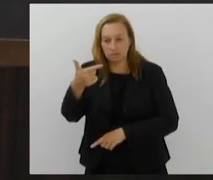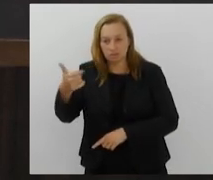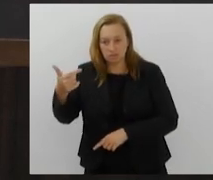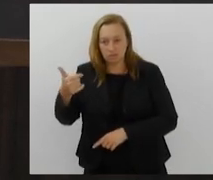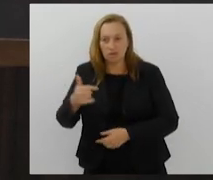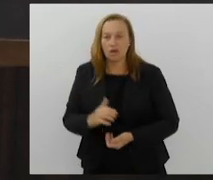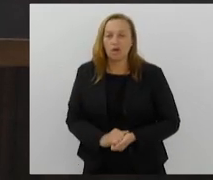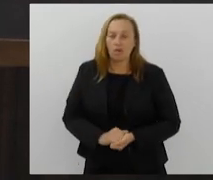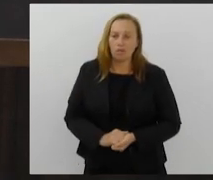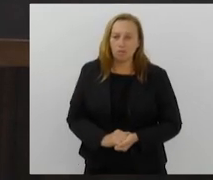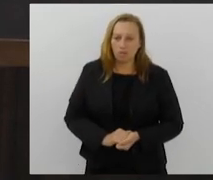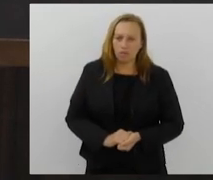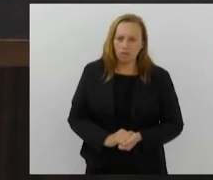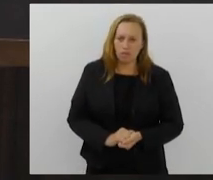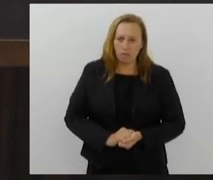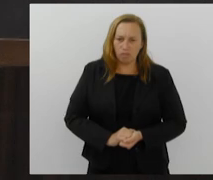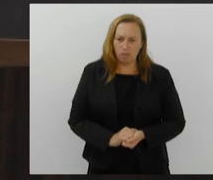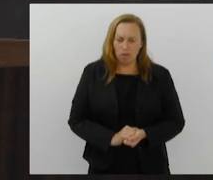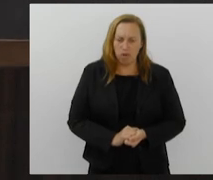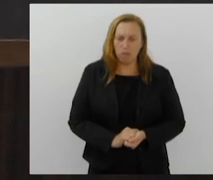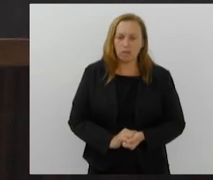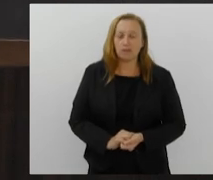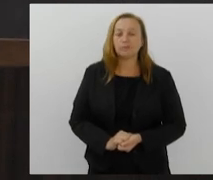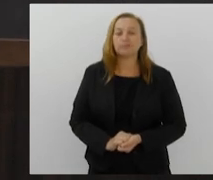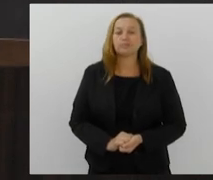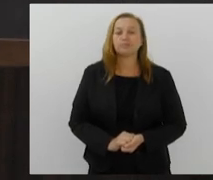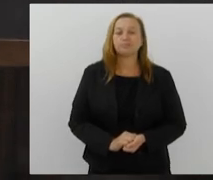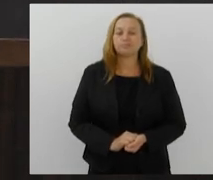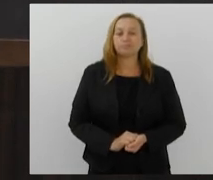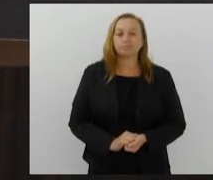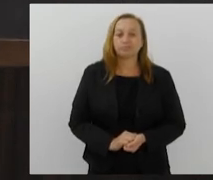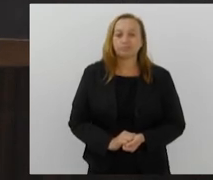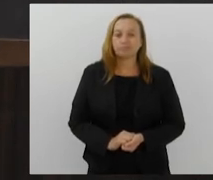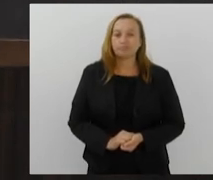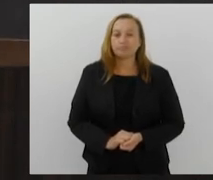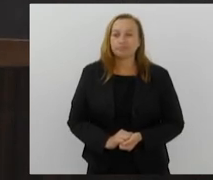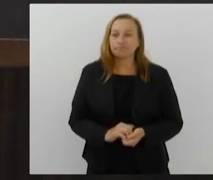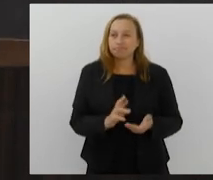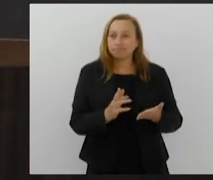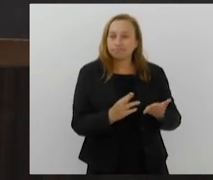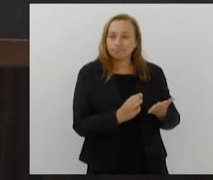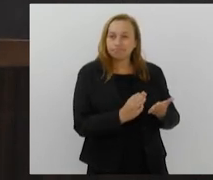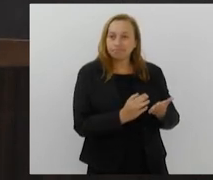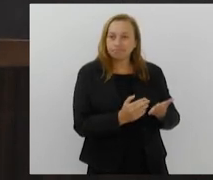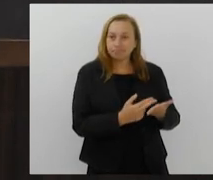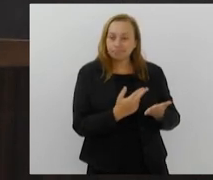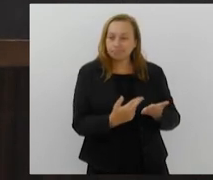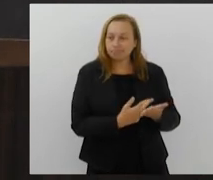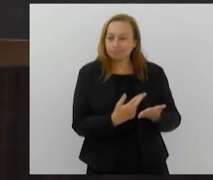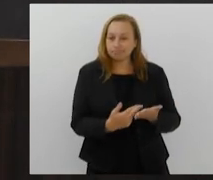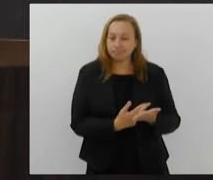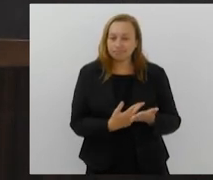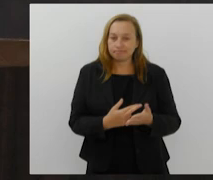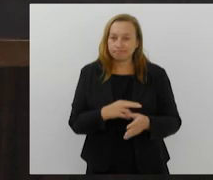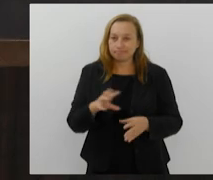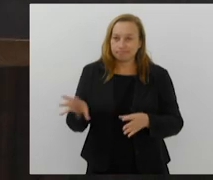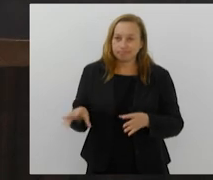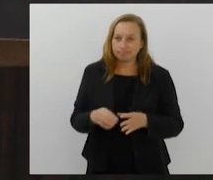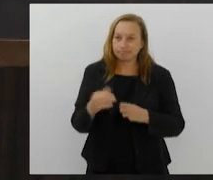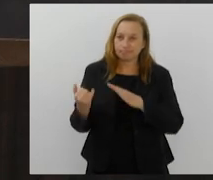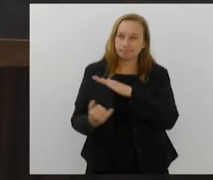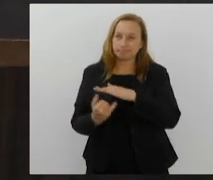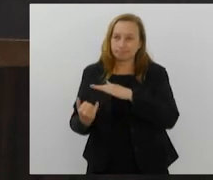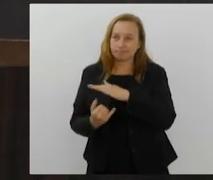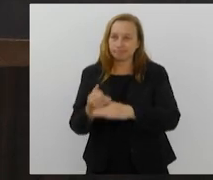de janeiro de 2002, para dispor sobre a revista de objetos para ingresso nas instituições bancárias,